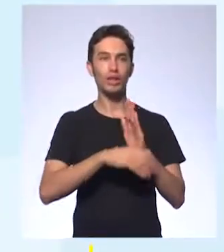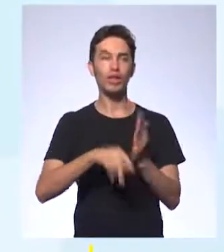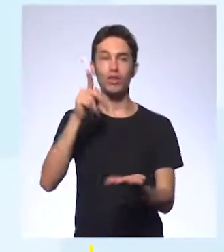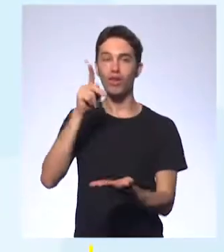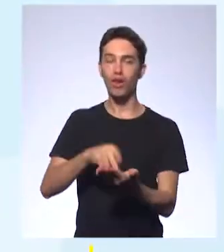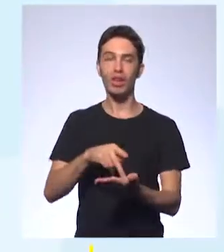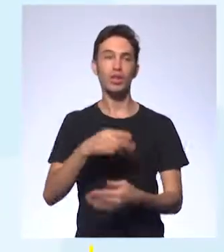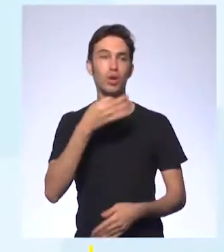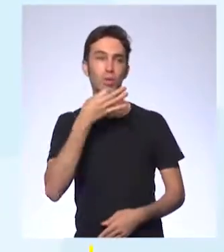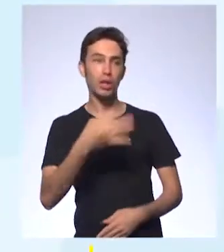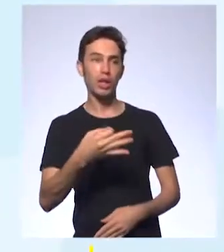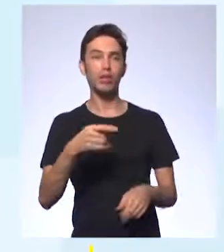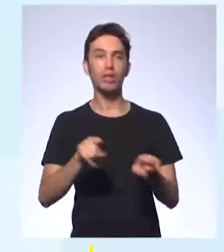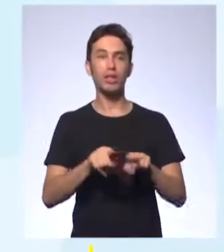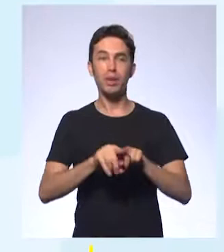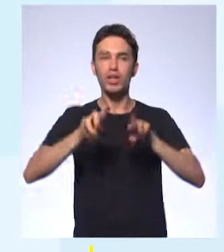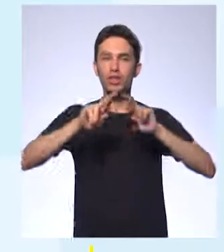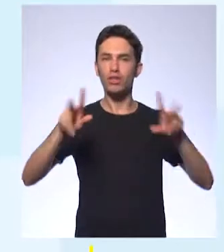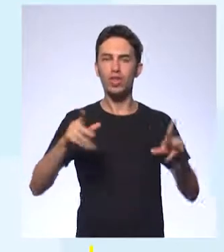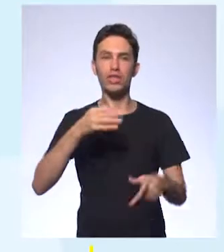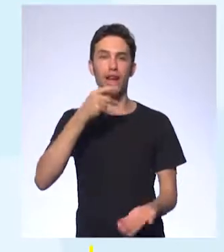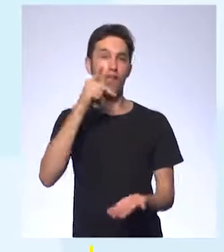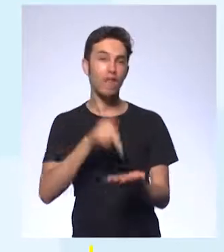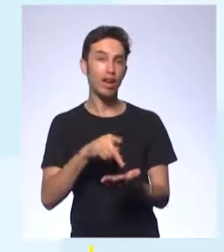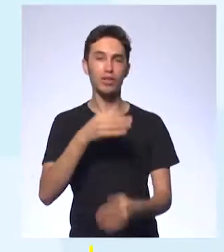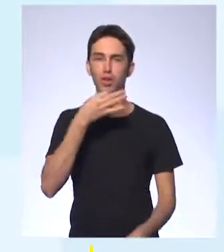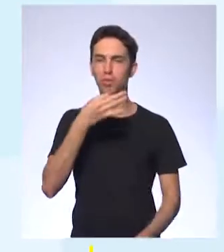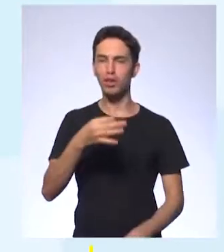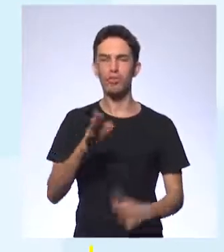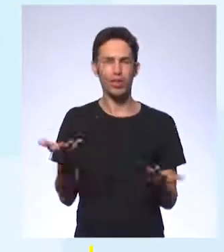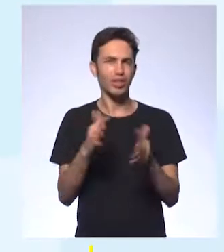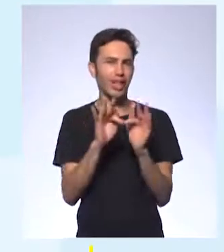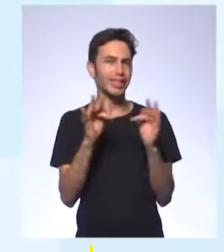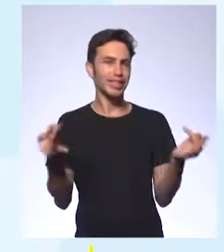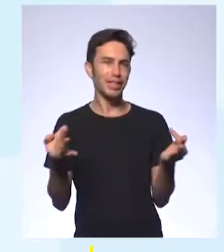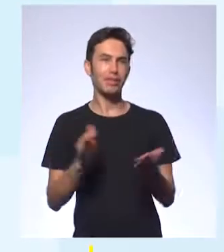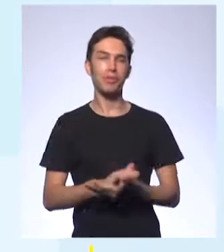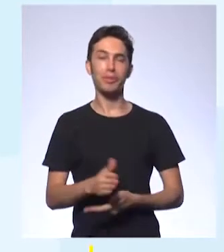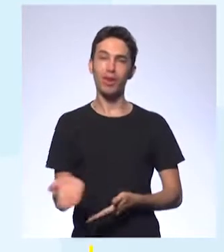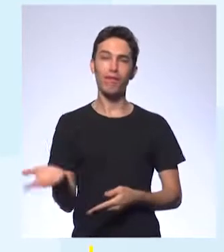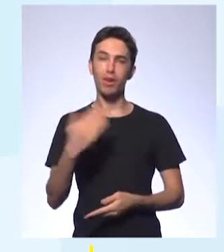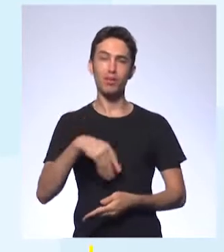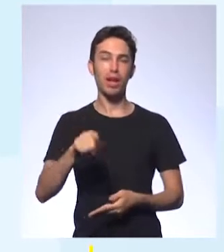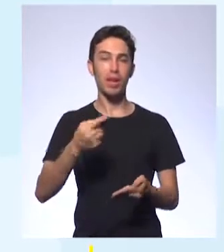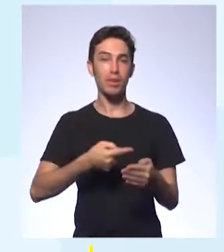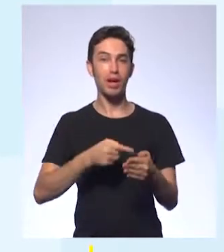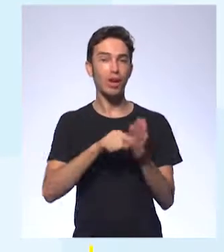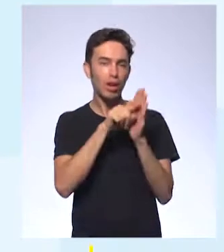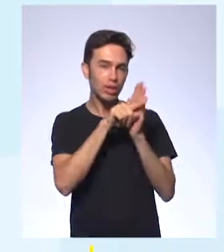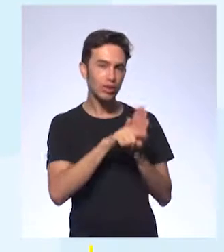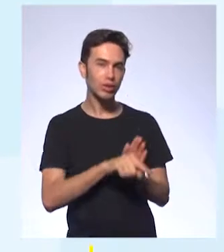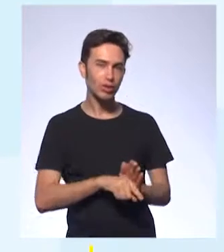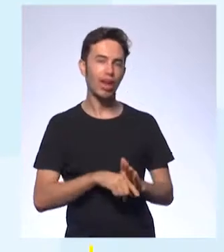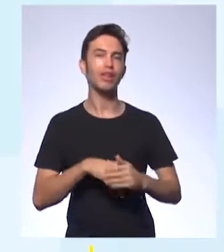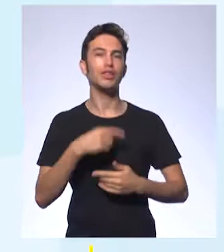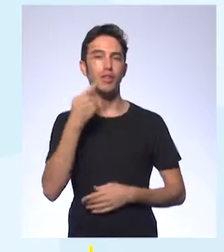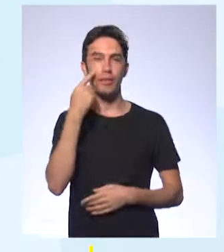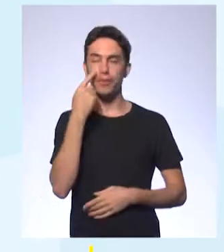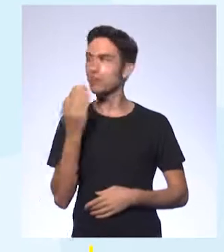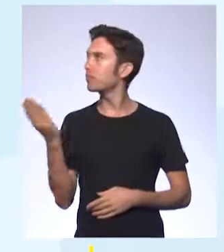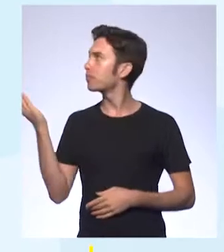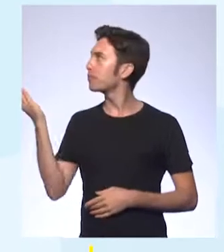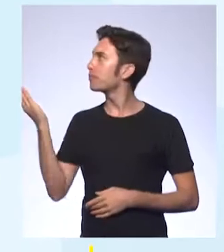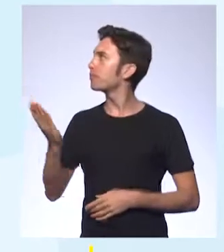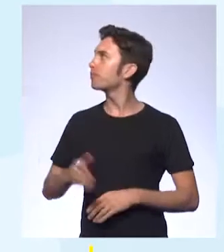e diferenciar fato de opinião. Tá simples hoje os objetivos, hein? Então, bora lá para a nossa sondagem aqui. Você